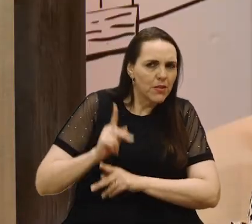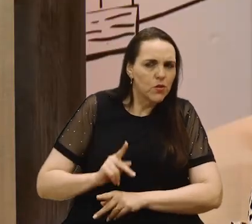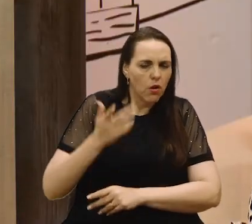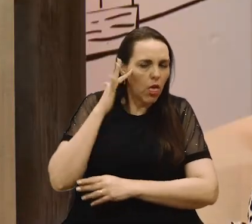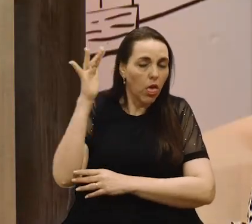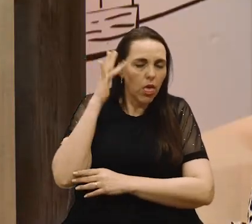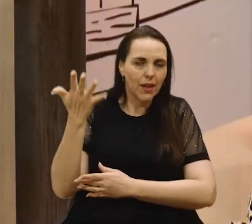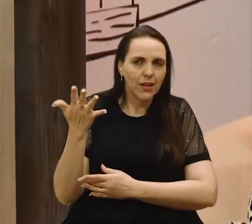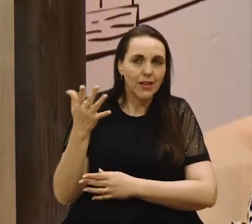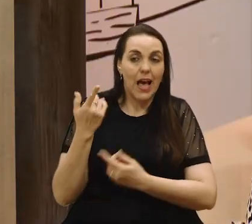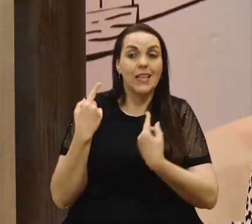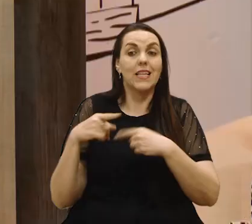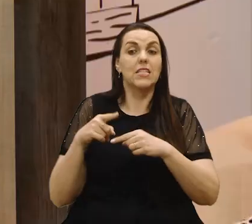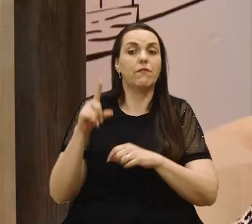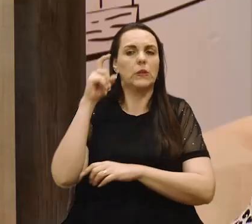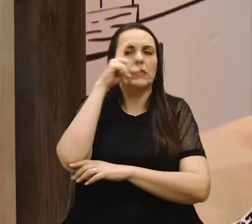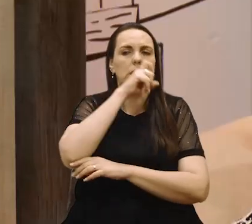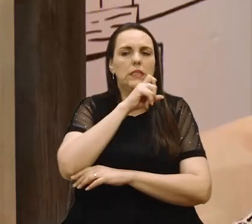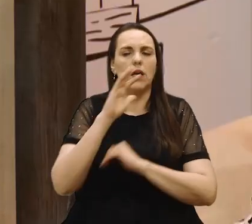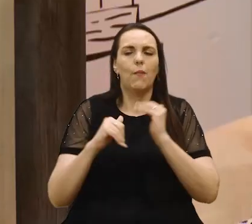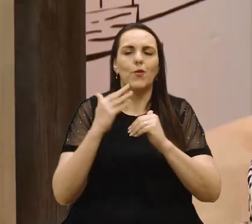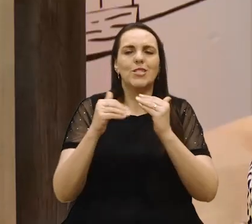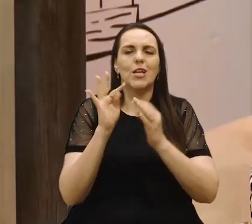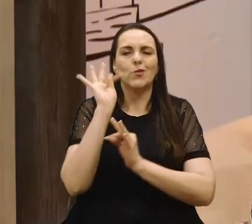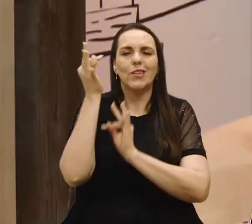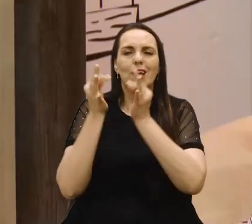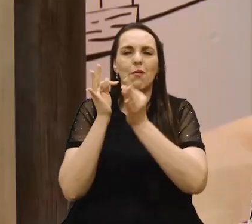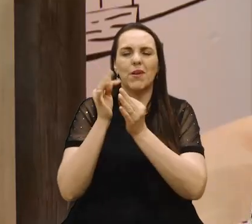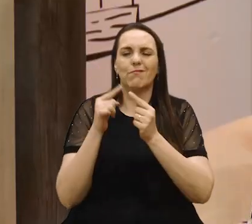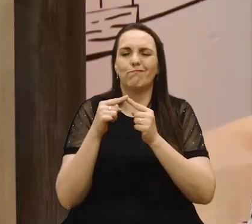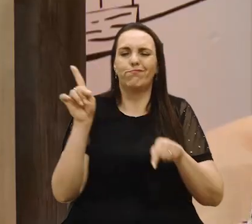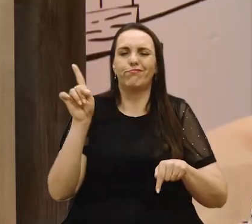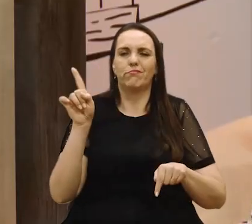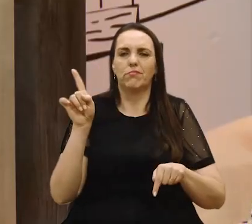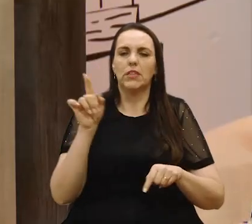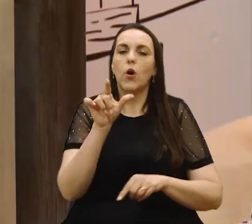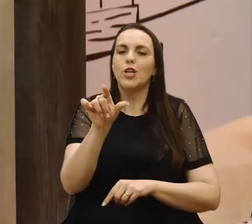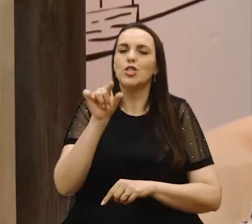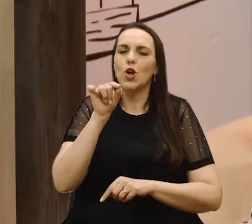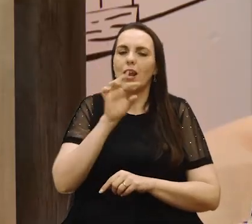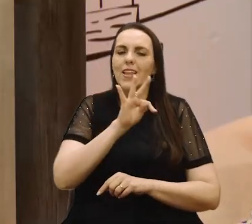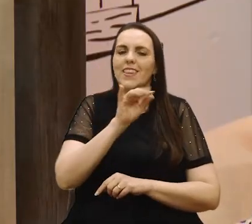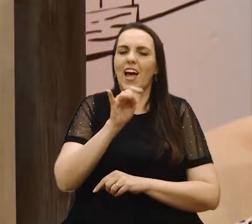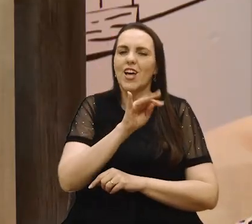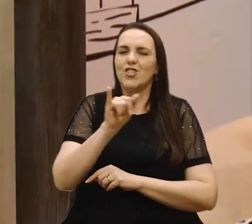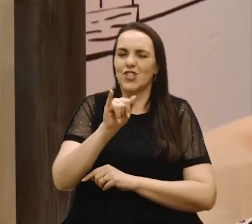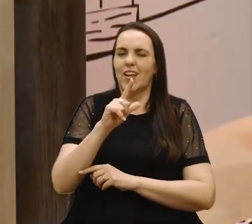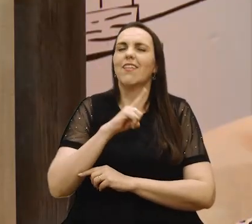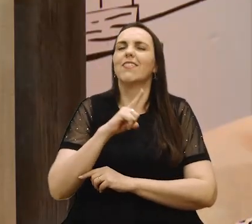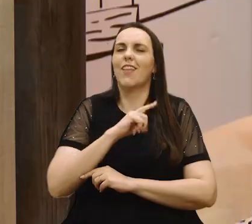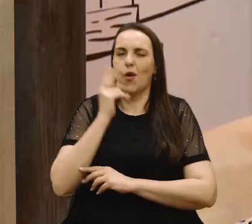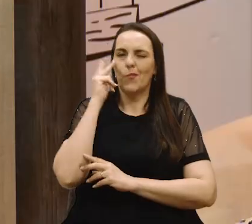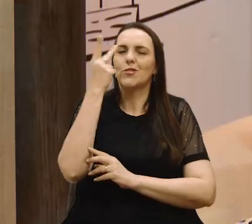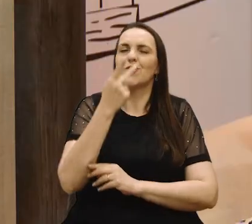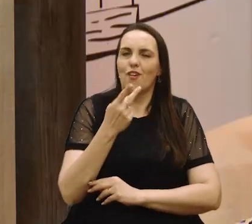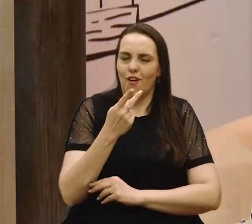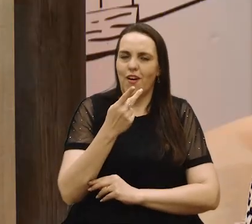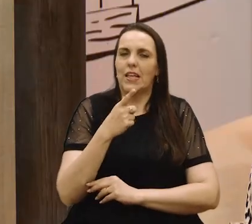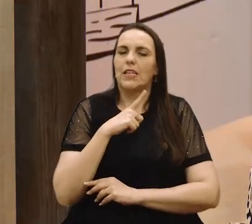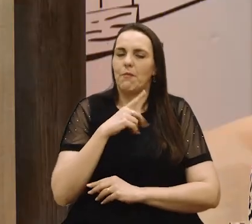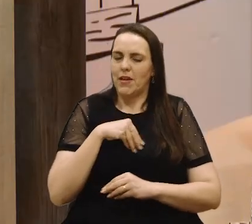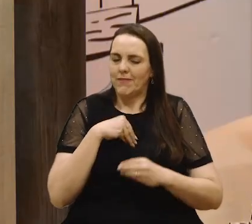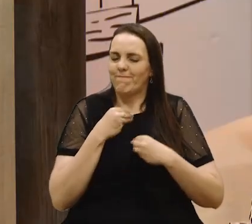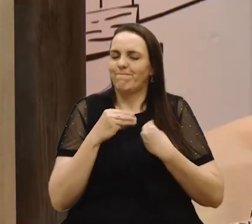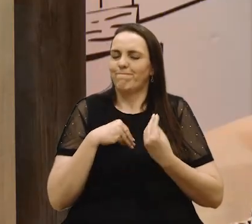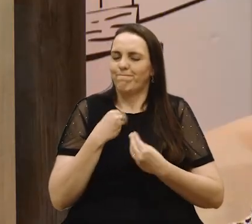ser a pior parte do desafio, e aí atrapalhar o processo terapêutico não ia fazer sentido. Então ela escolhe a Tati, com quem ela tem uma história e